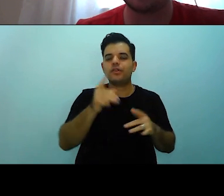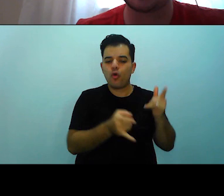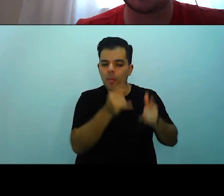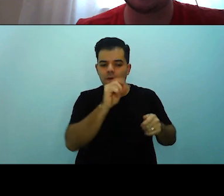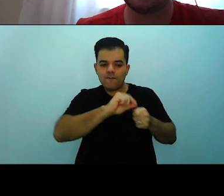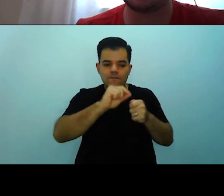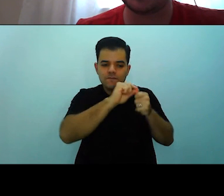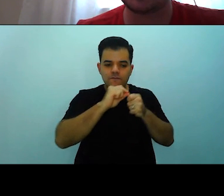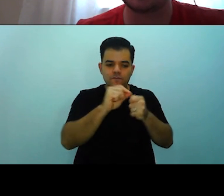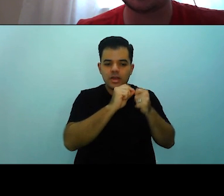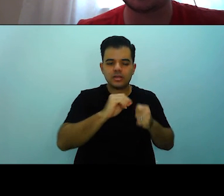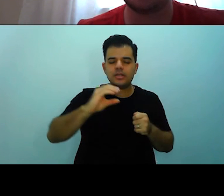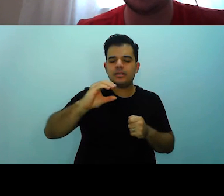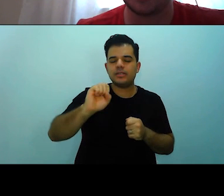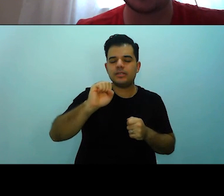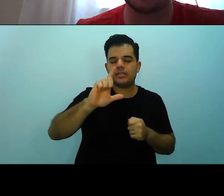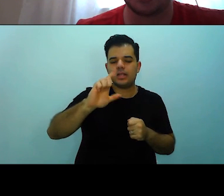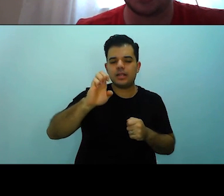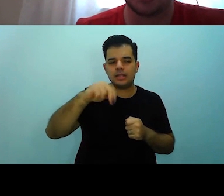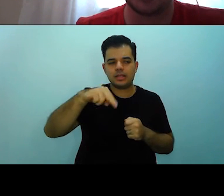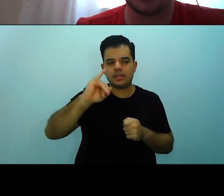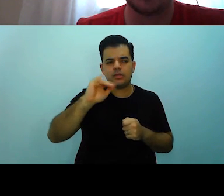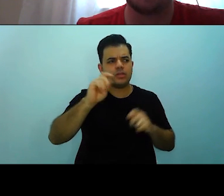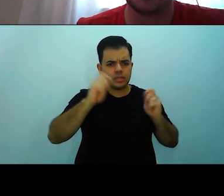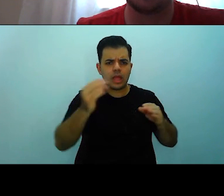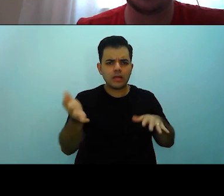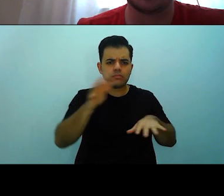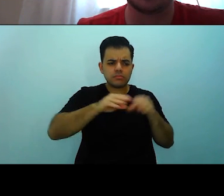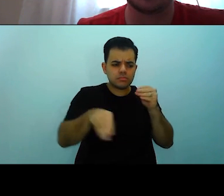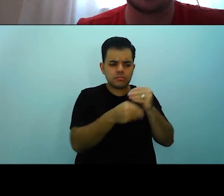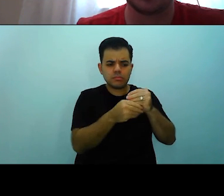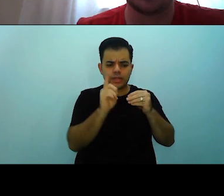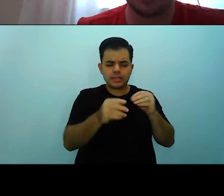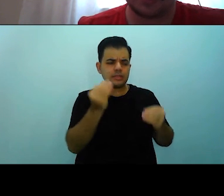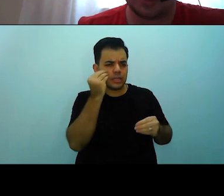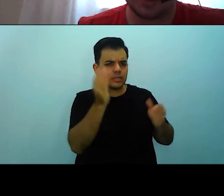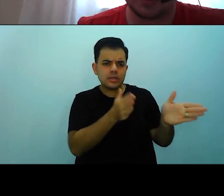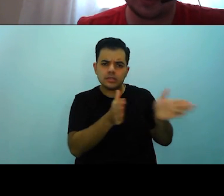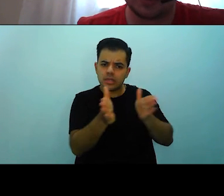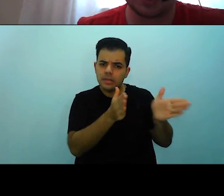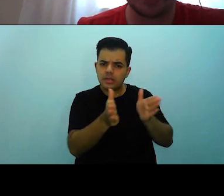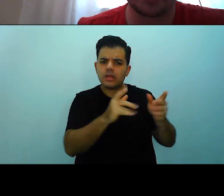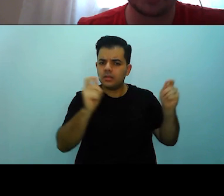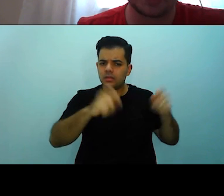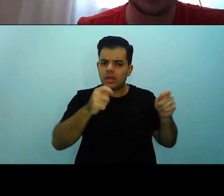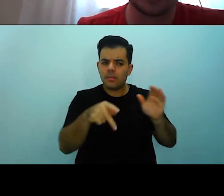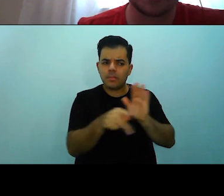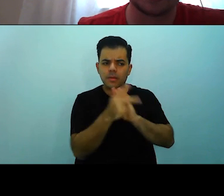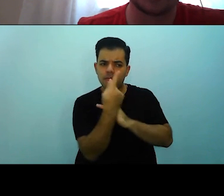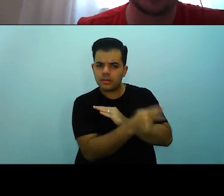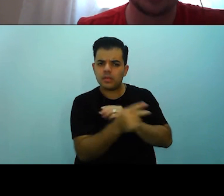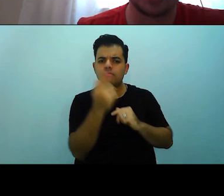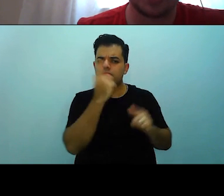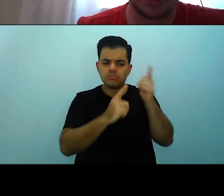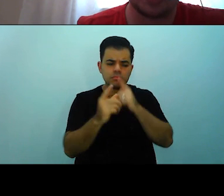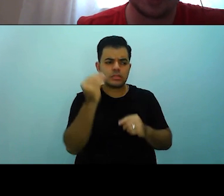sim começar a inserir testes de acessibilidade dentro desses, né, seus próprios casos de